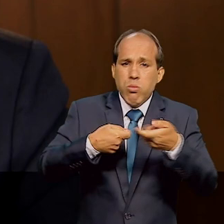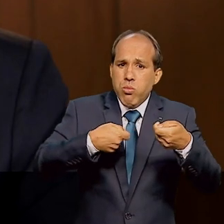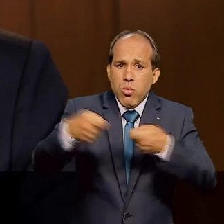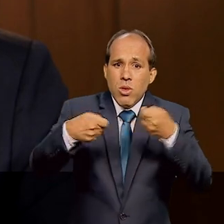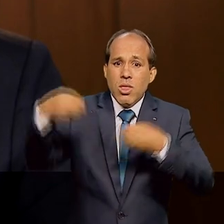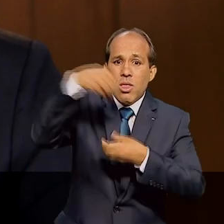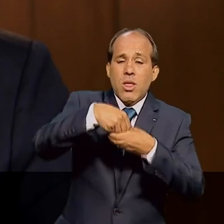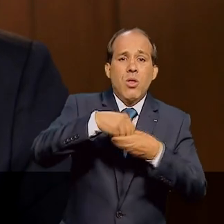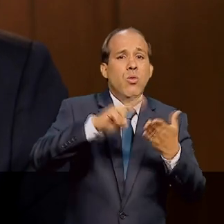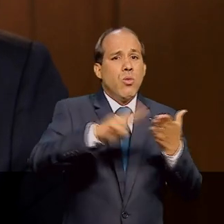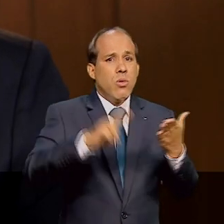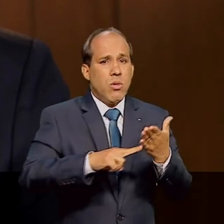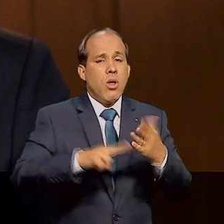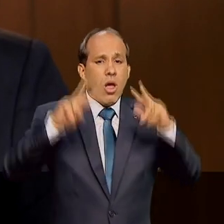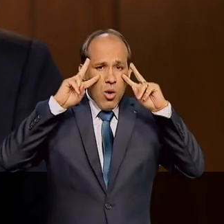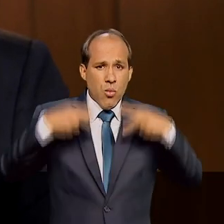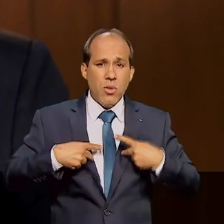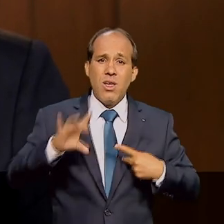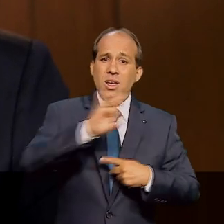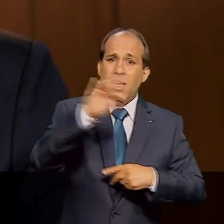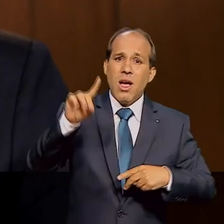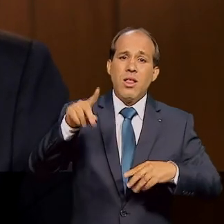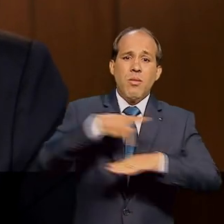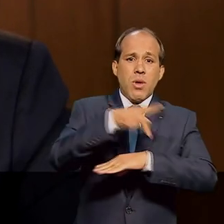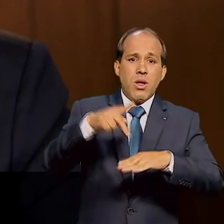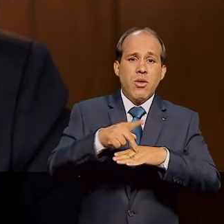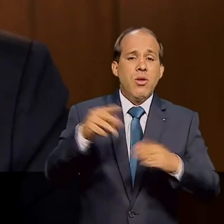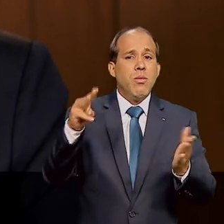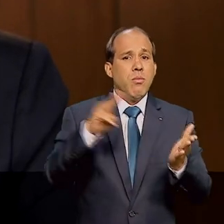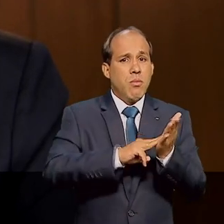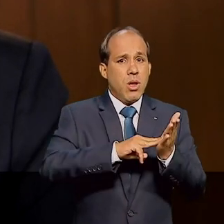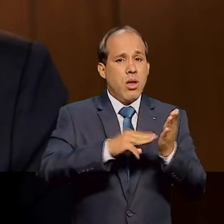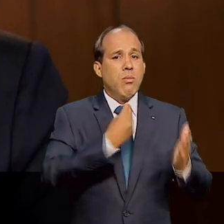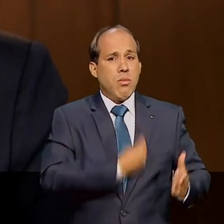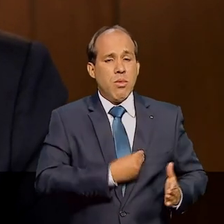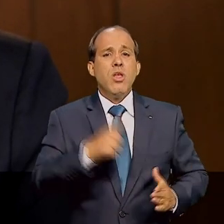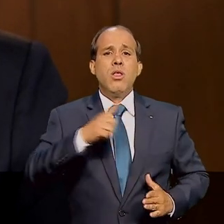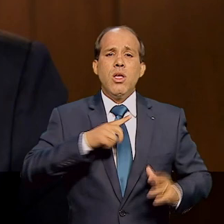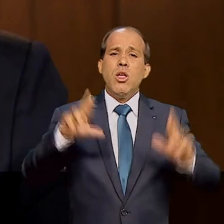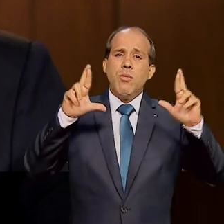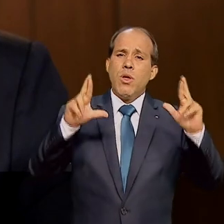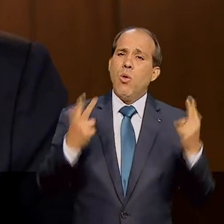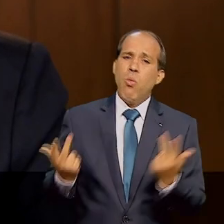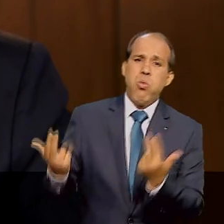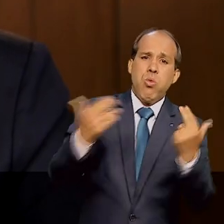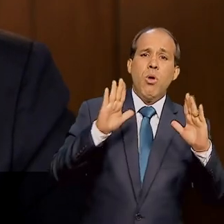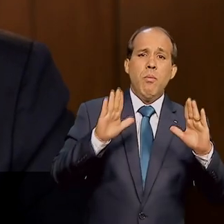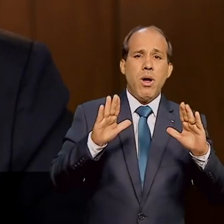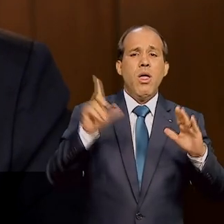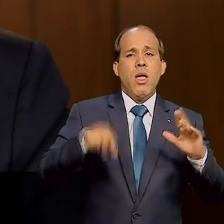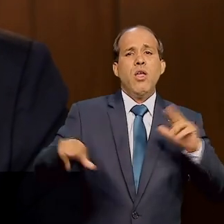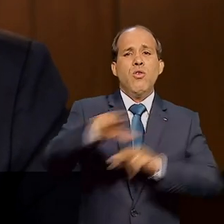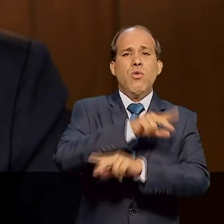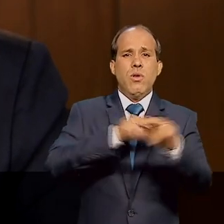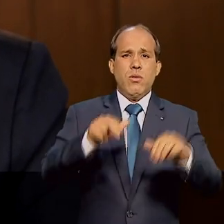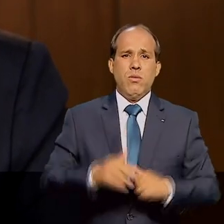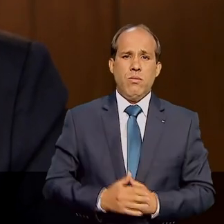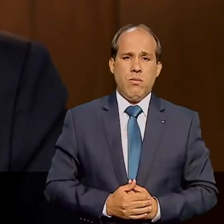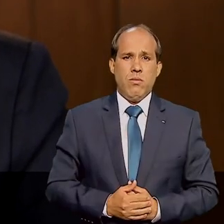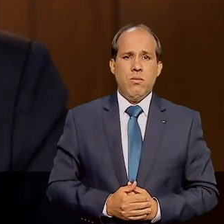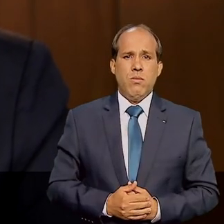negociações no âmbito da convenção reconhecendo que os estados-membros possuem responsabilidades comuns mas